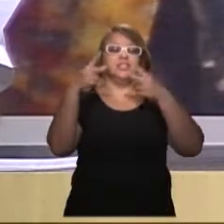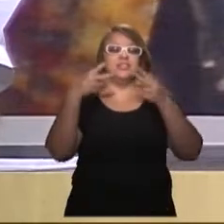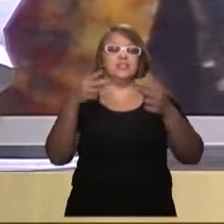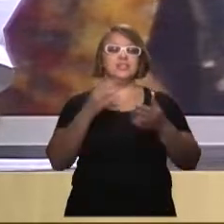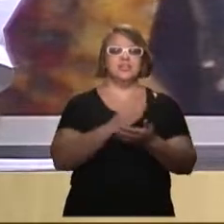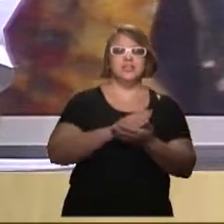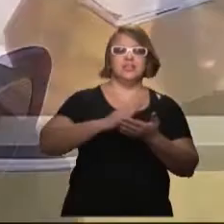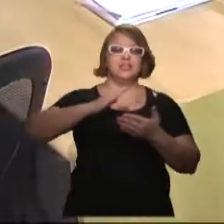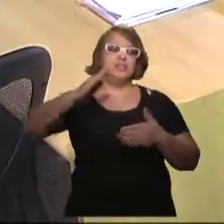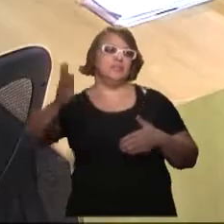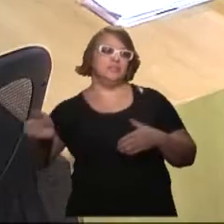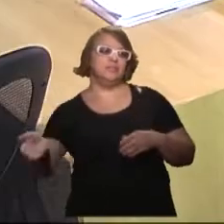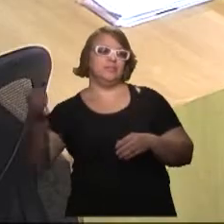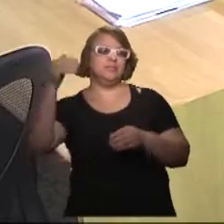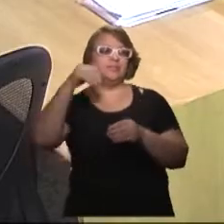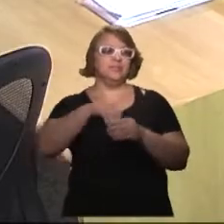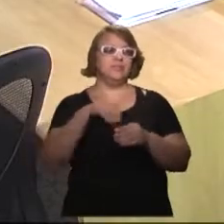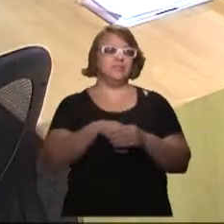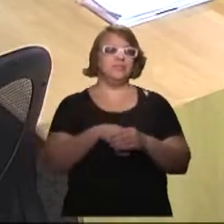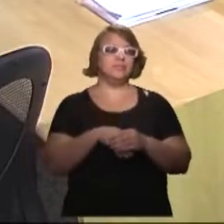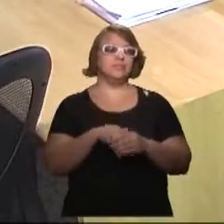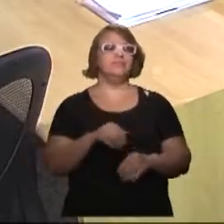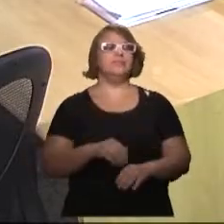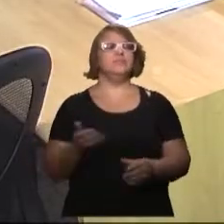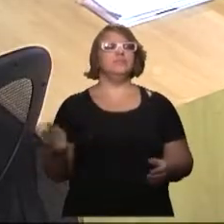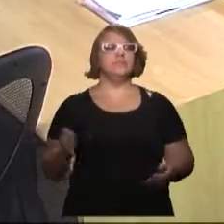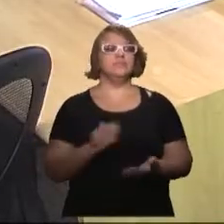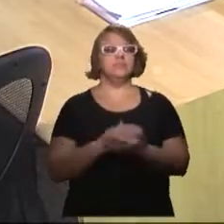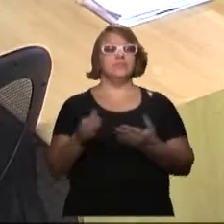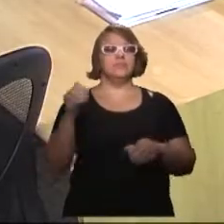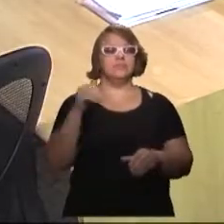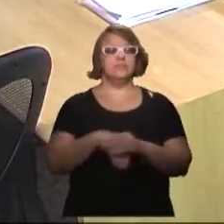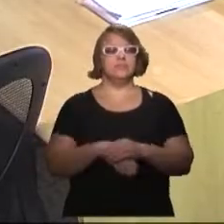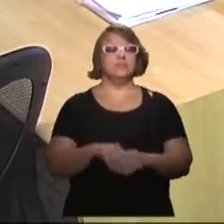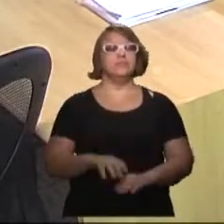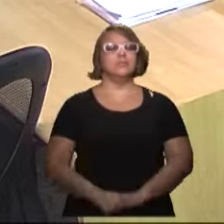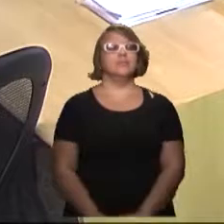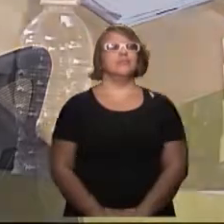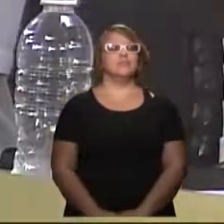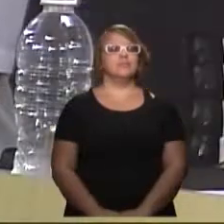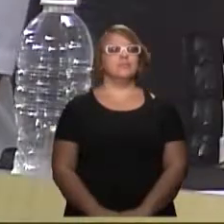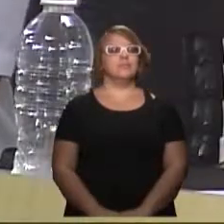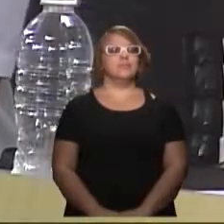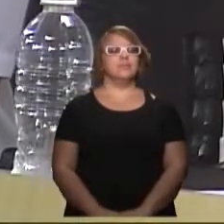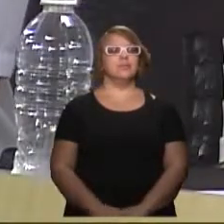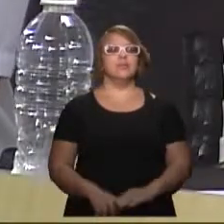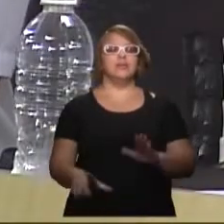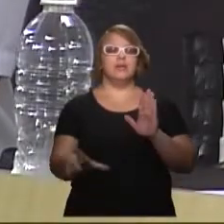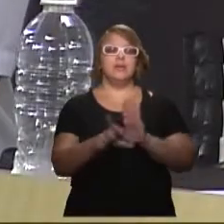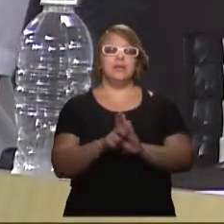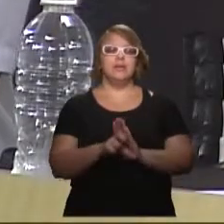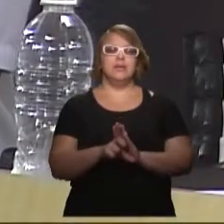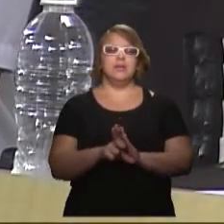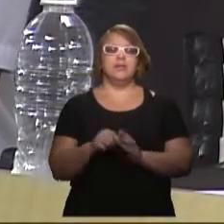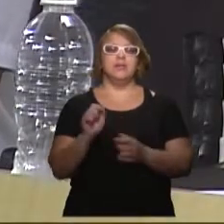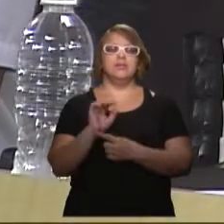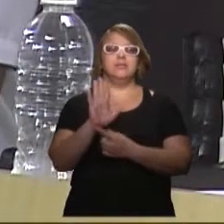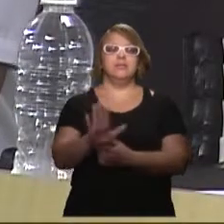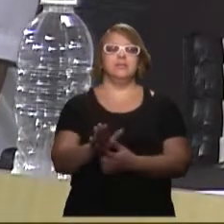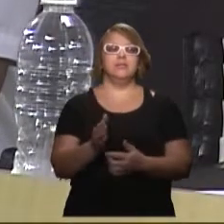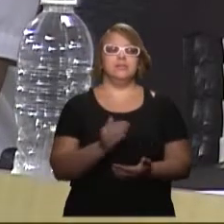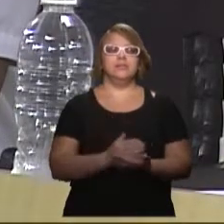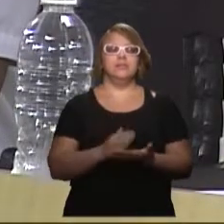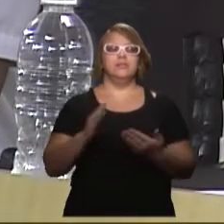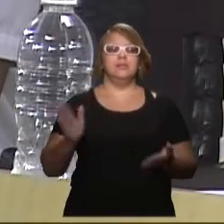de voto. Em votação. Artigo 2º. Esta lei entra em vigor na data de sua publicação, retroagindo